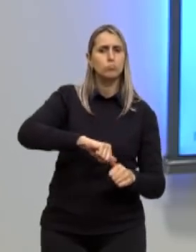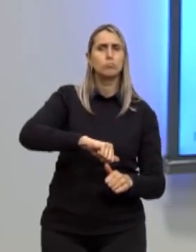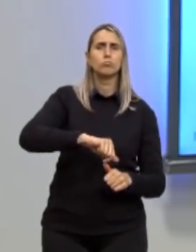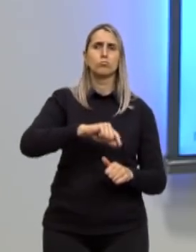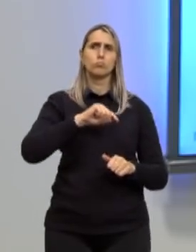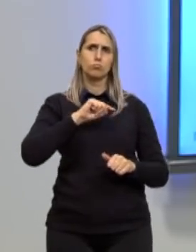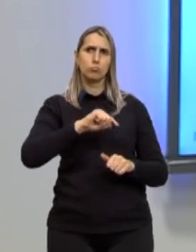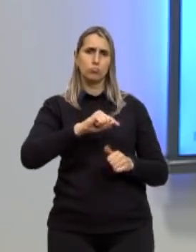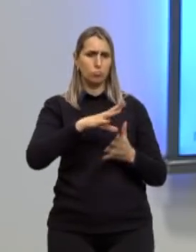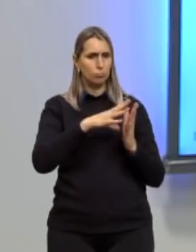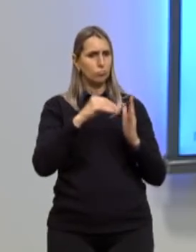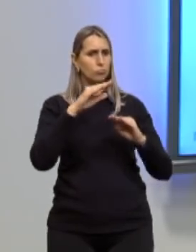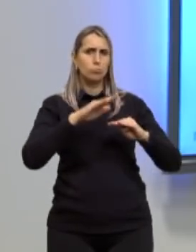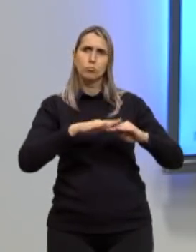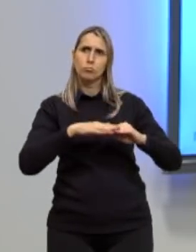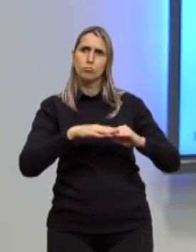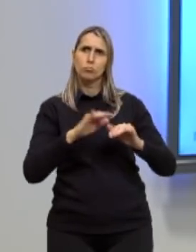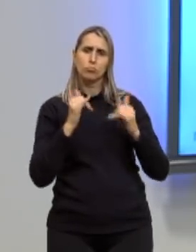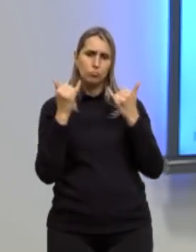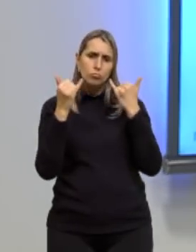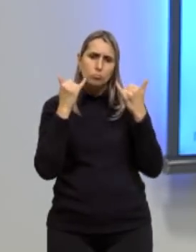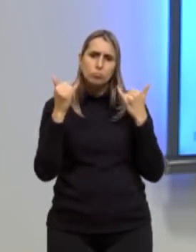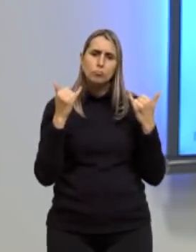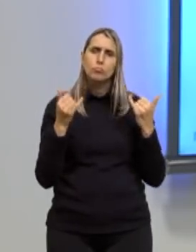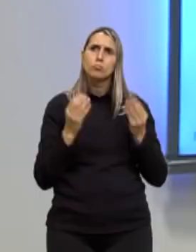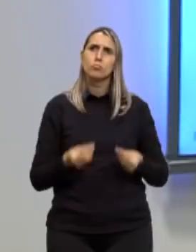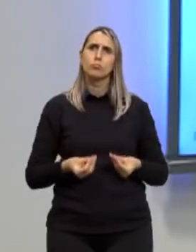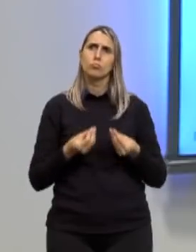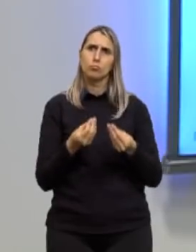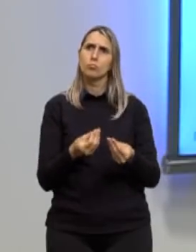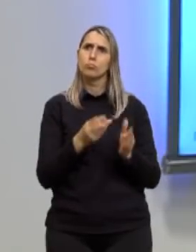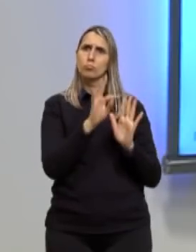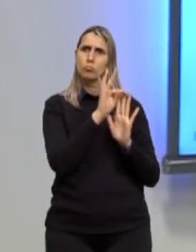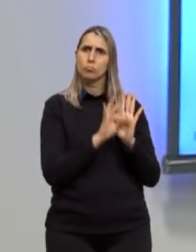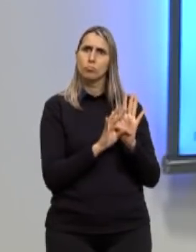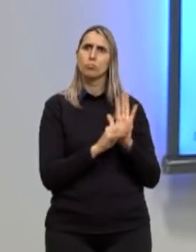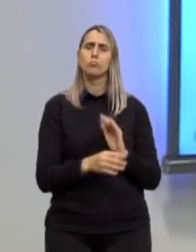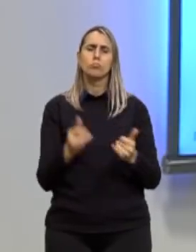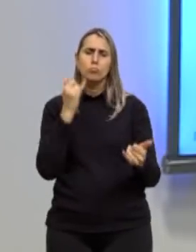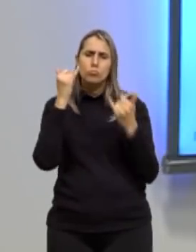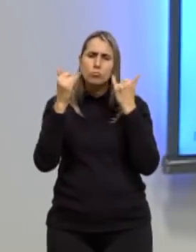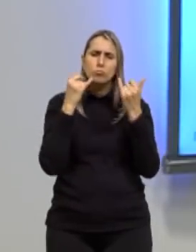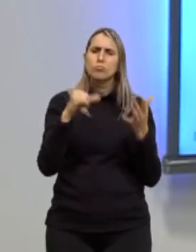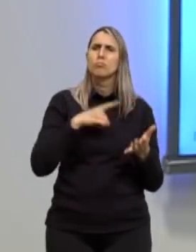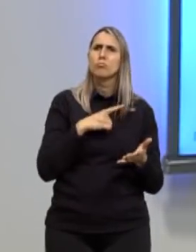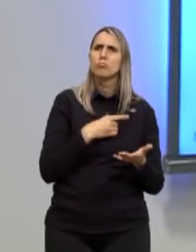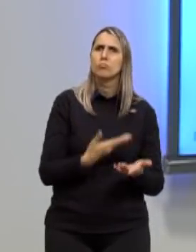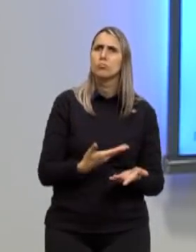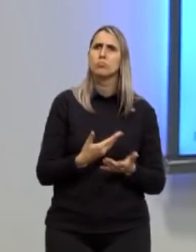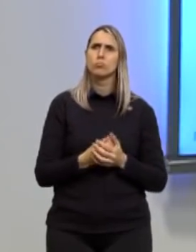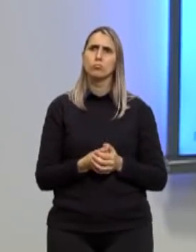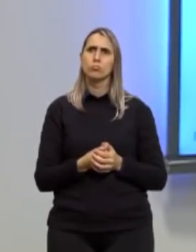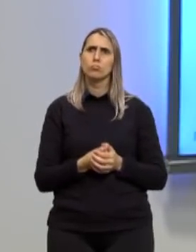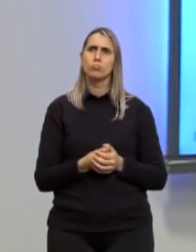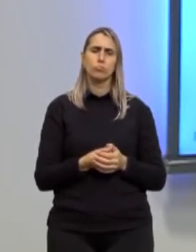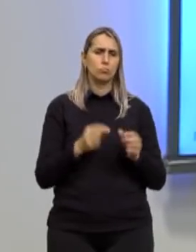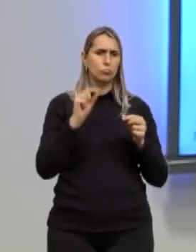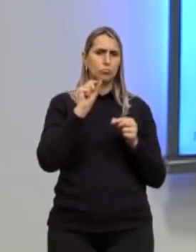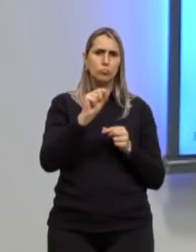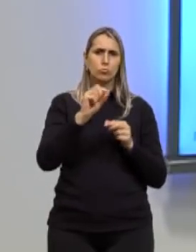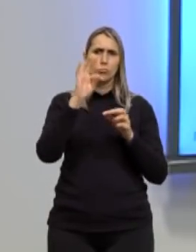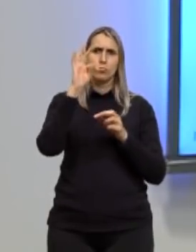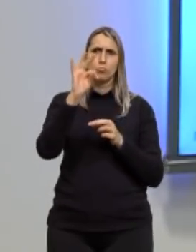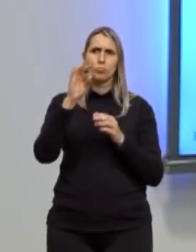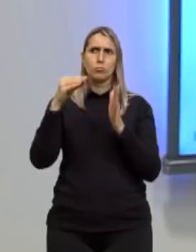para cá e já transfere com as informações dadas então o que que eu tenho de informação que é do ponto te